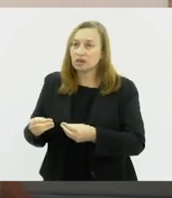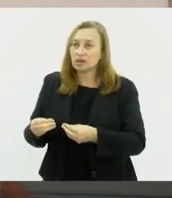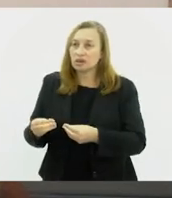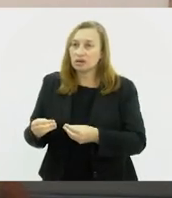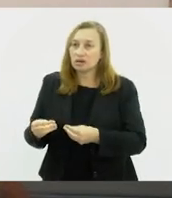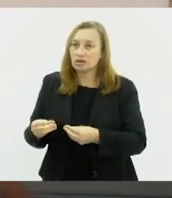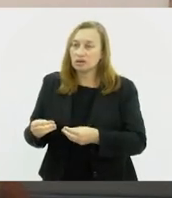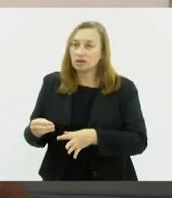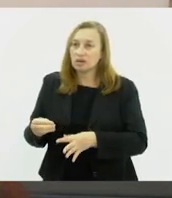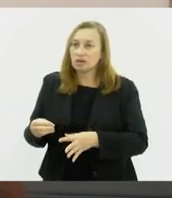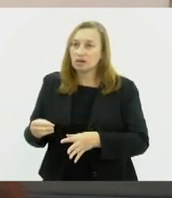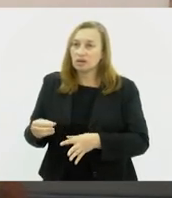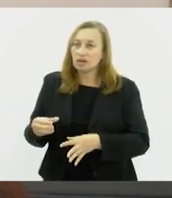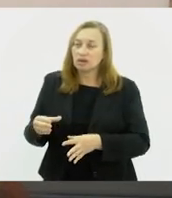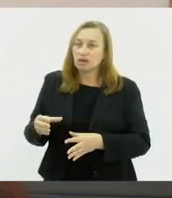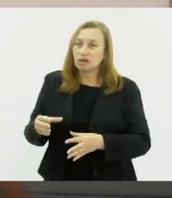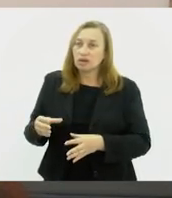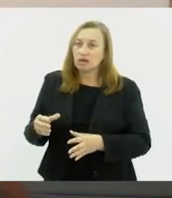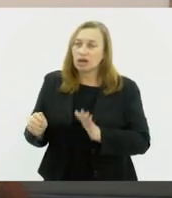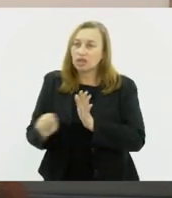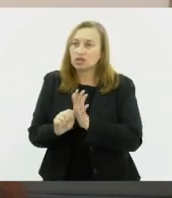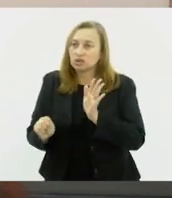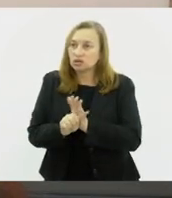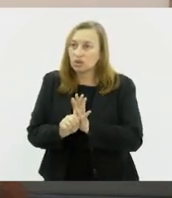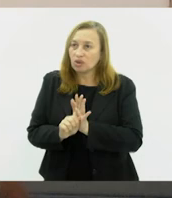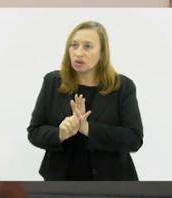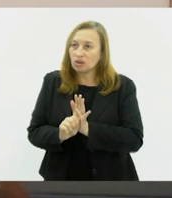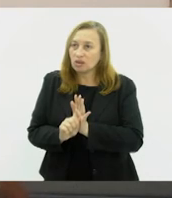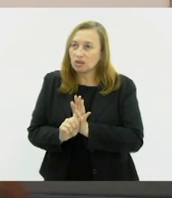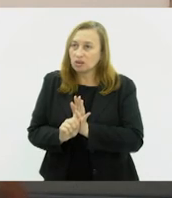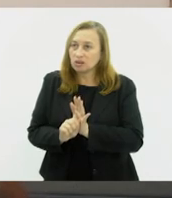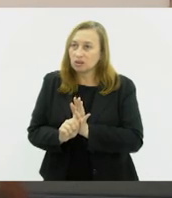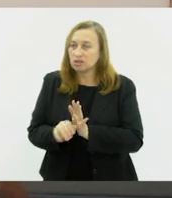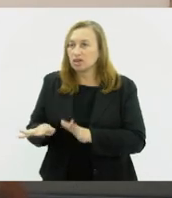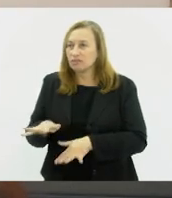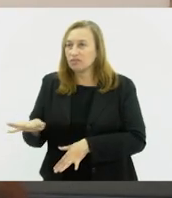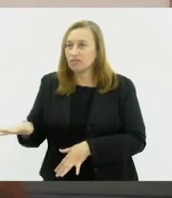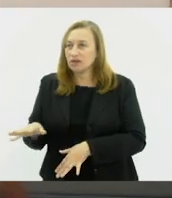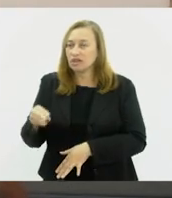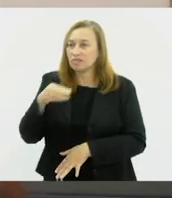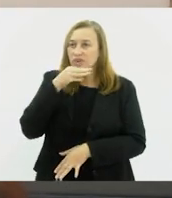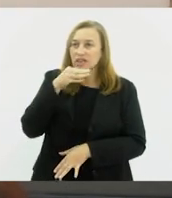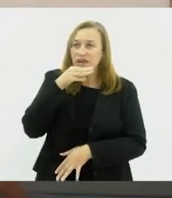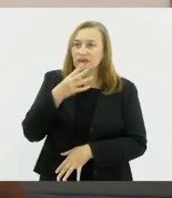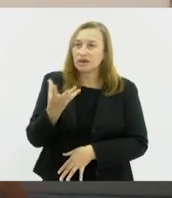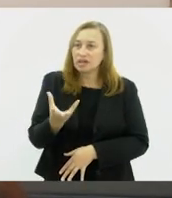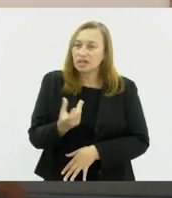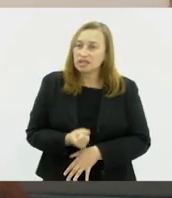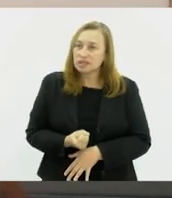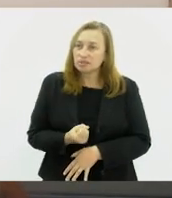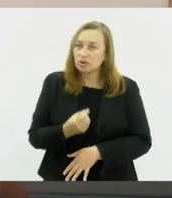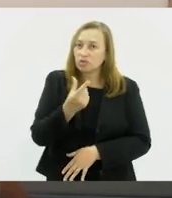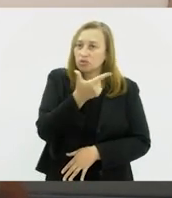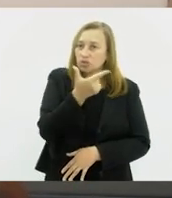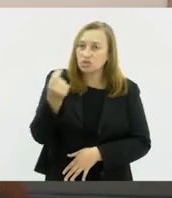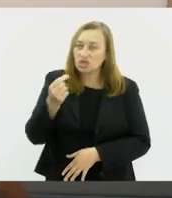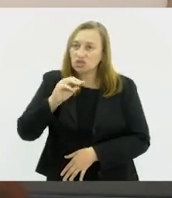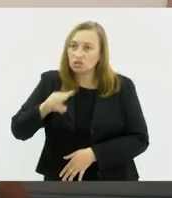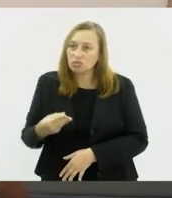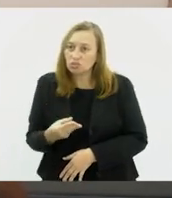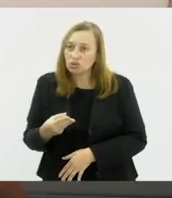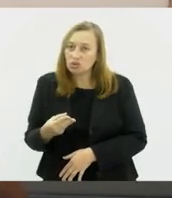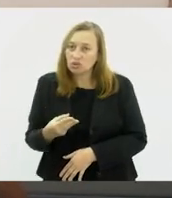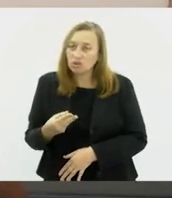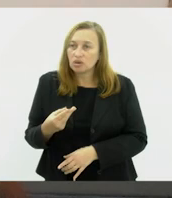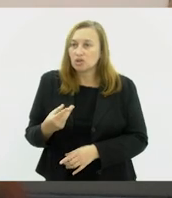manguin que fica do lado recebeu 200.000 recebeu um trocado trocadinho uma carga de